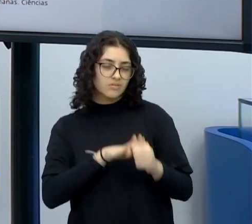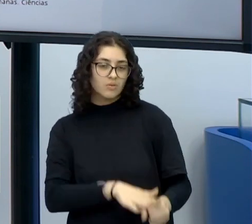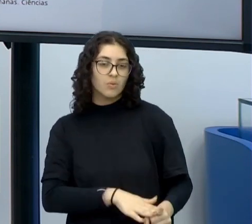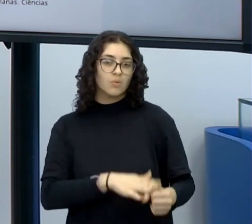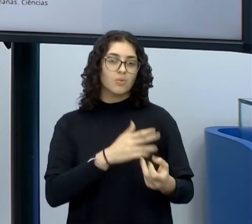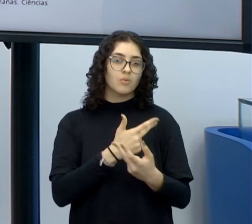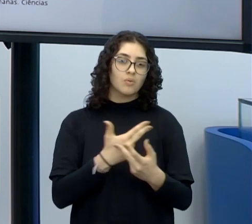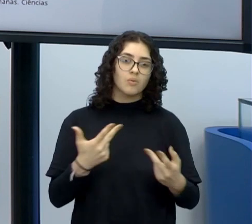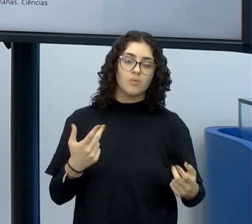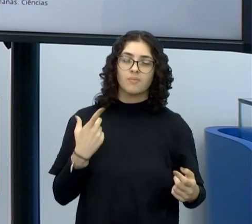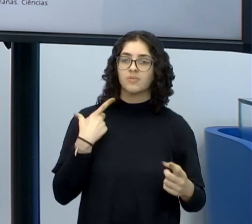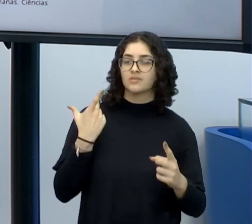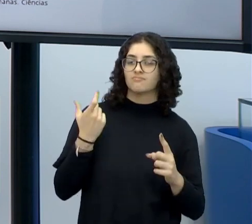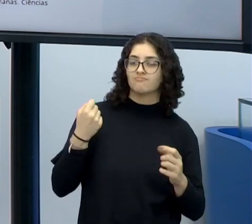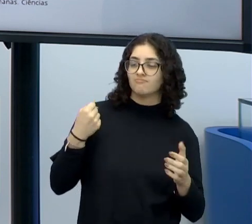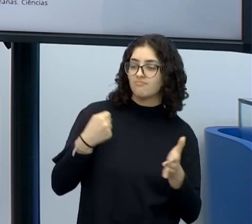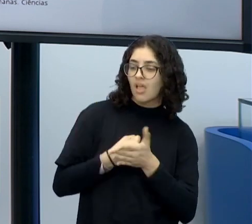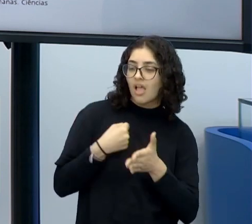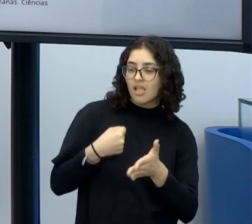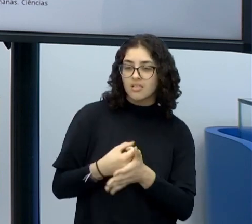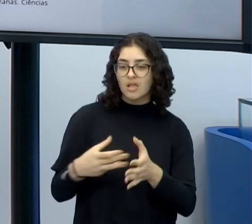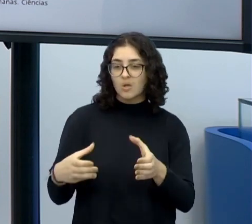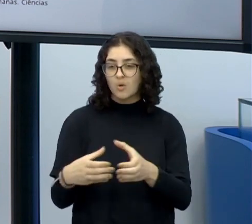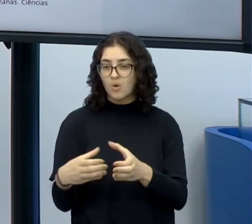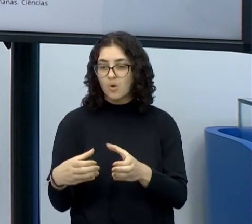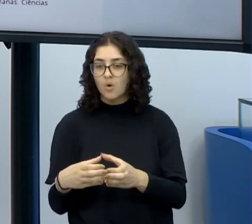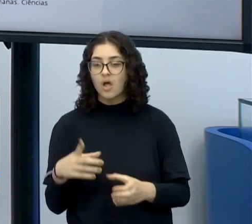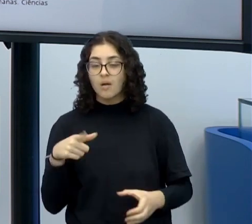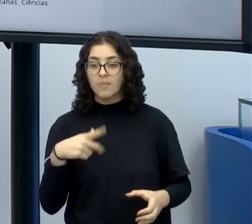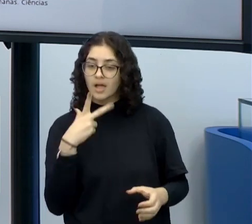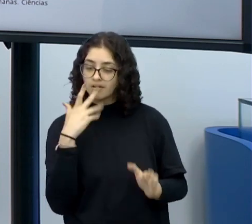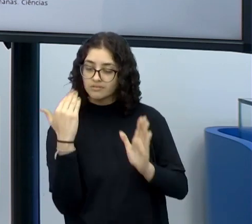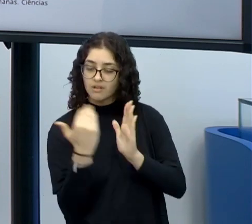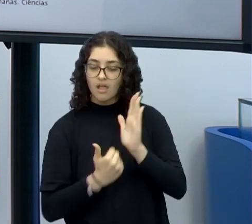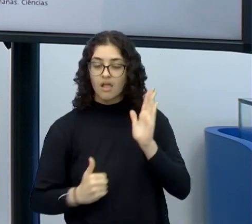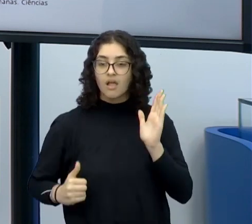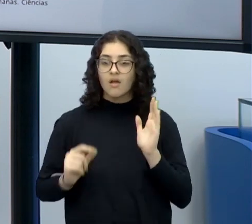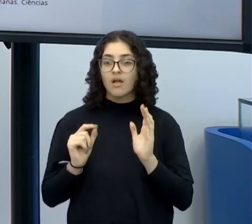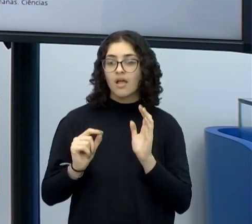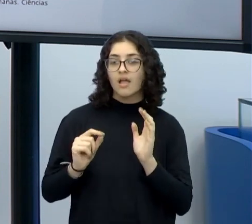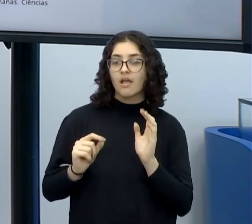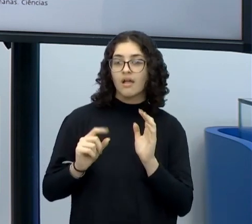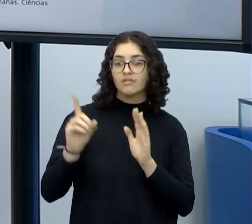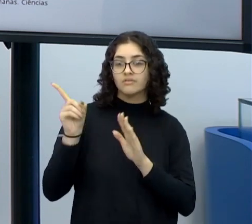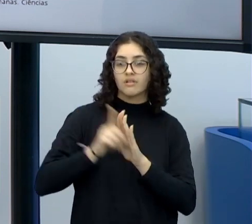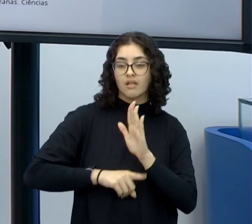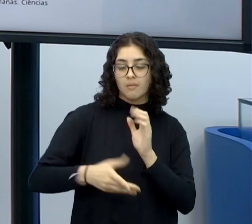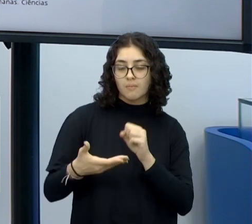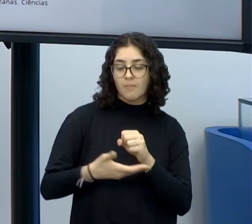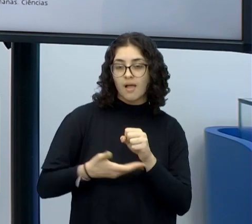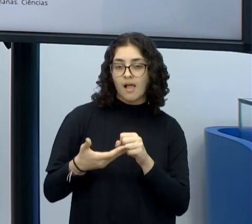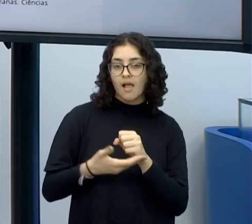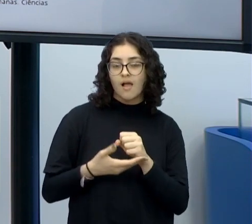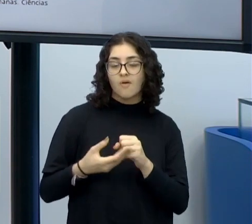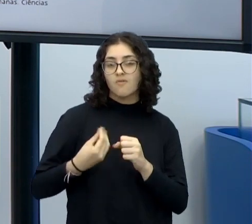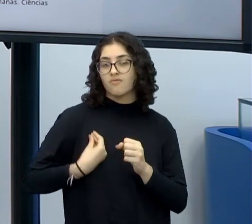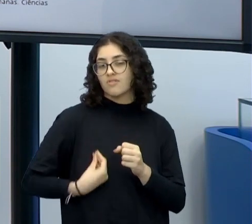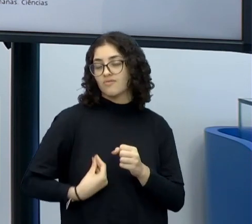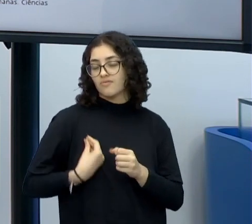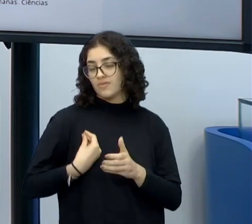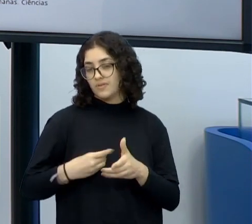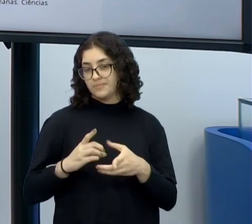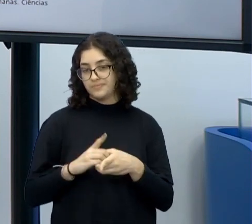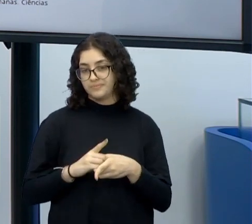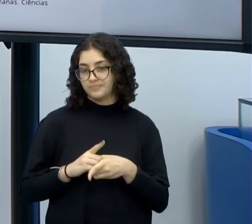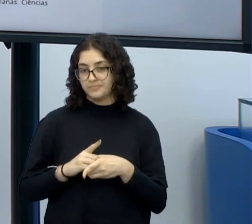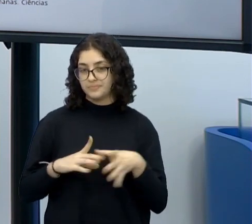mata, agride um outro grupo, você também está tirando o direito dele, que está lá o direito básico da Constituição, de ir e vir, de ter o direito